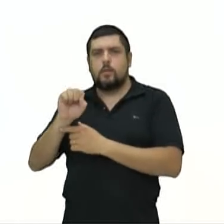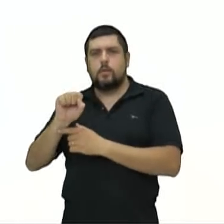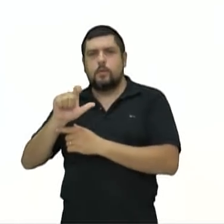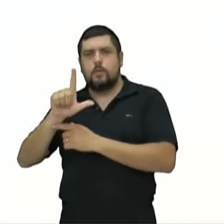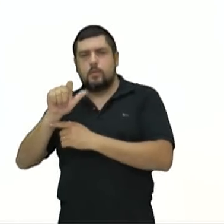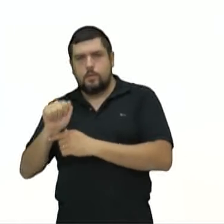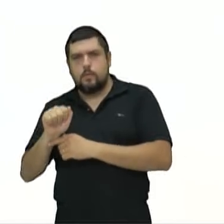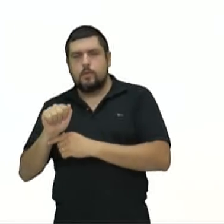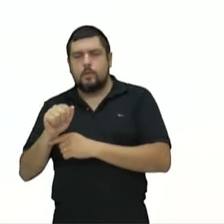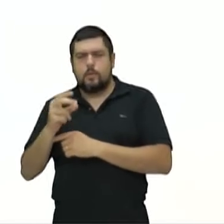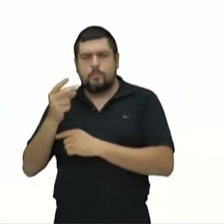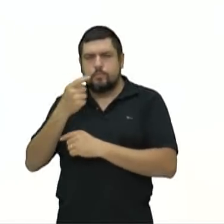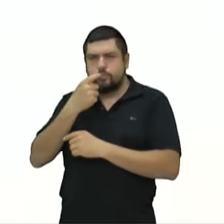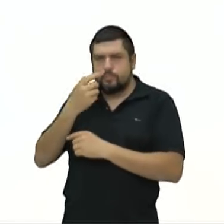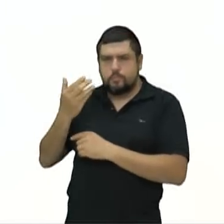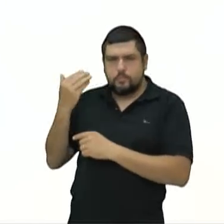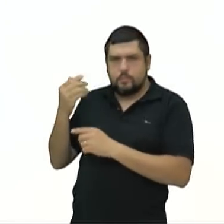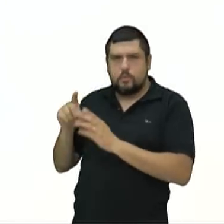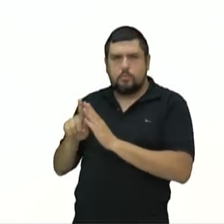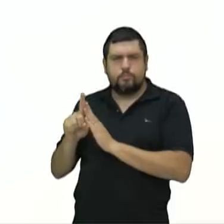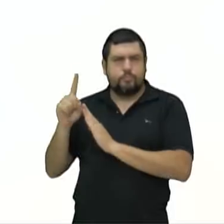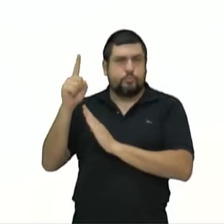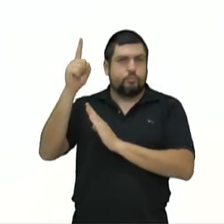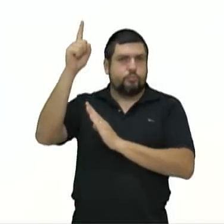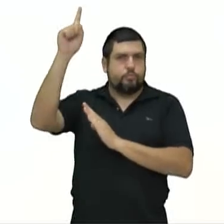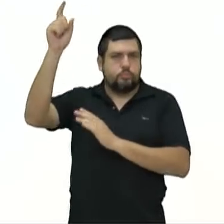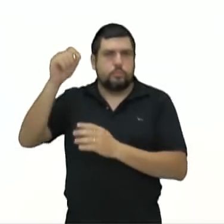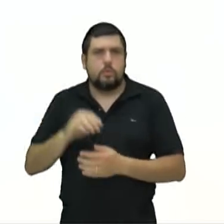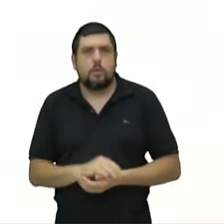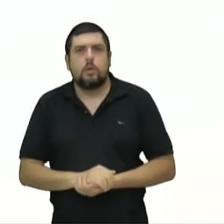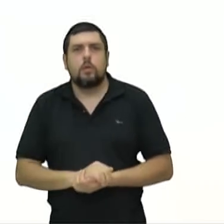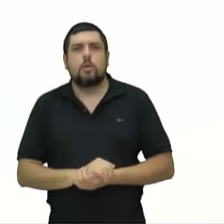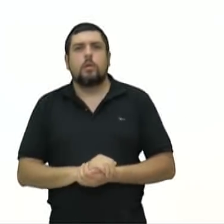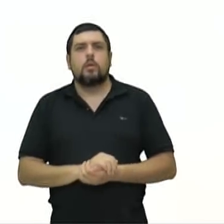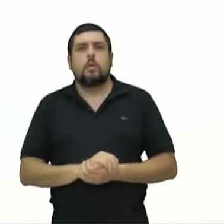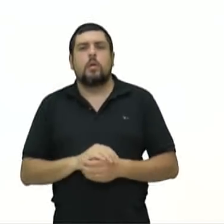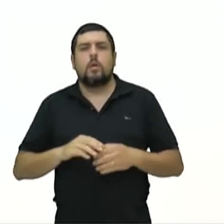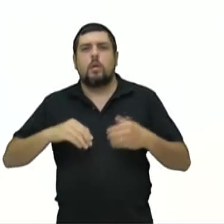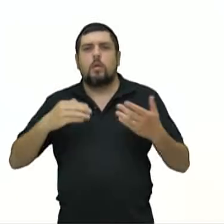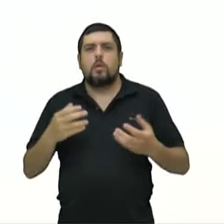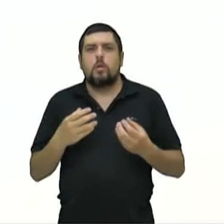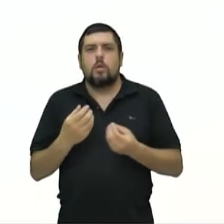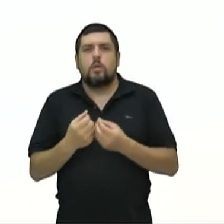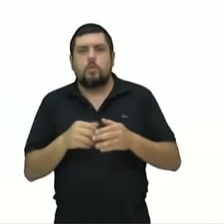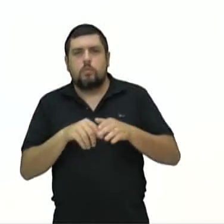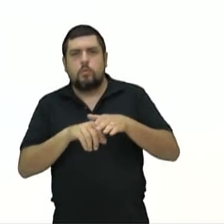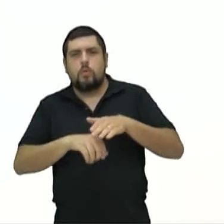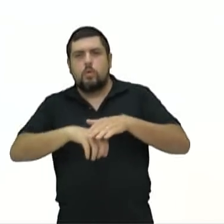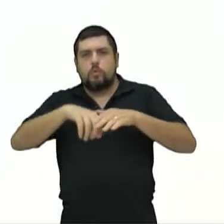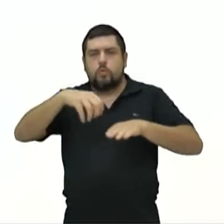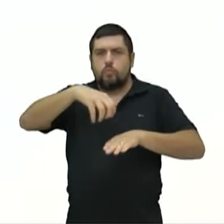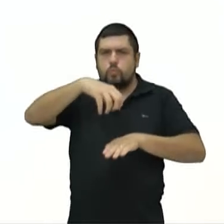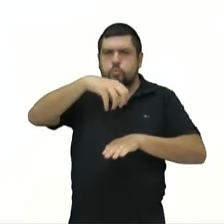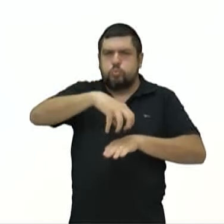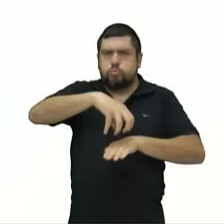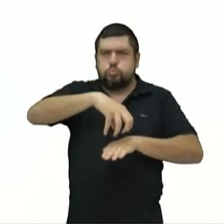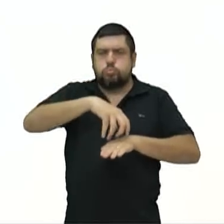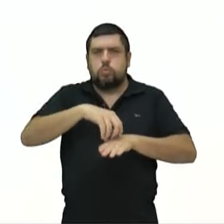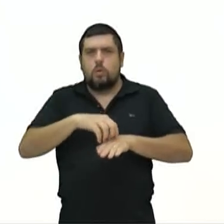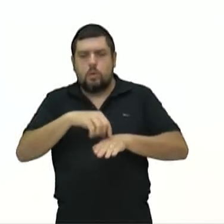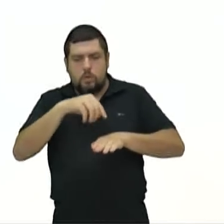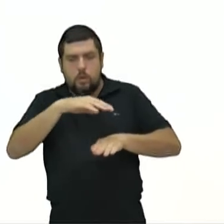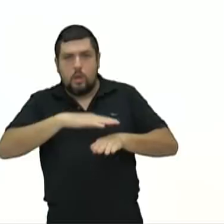aí, certo? Então essa foi a primeira afirmação. Uma enorme força é feita contra o chão. Em reação, a